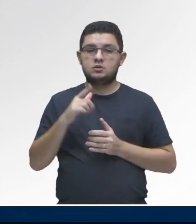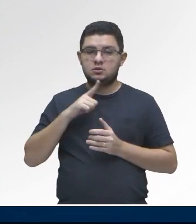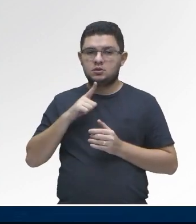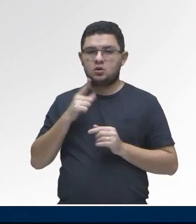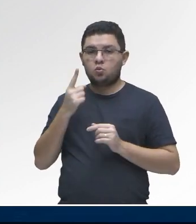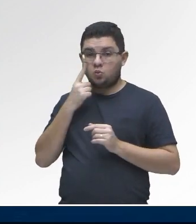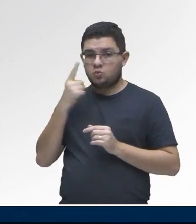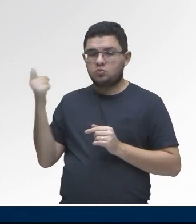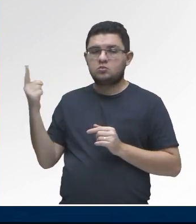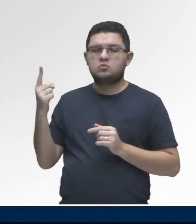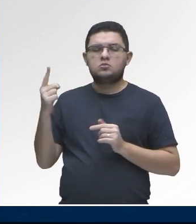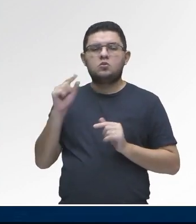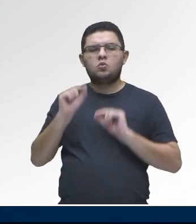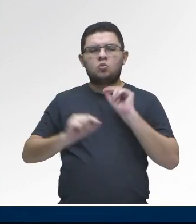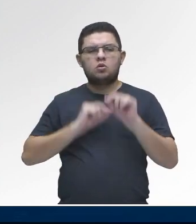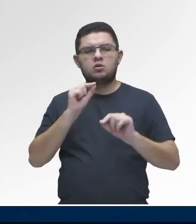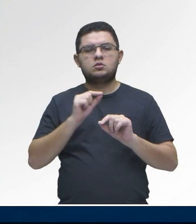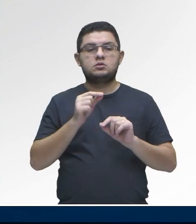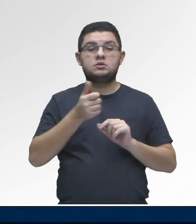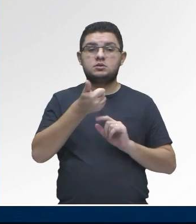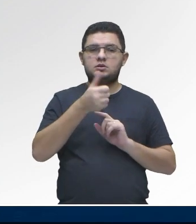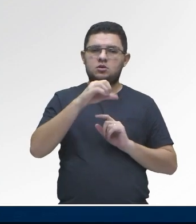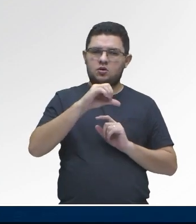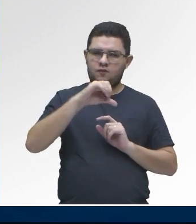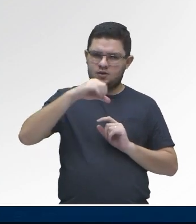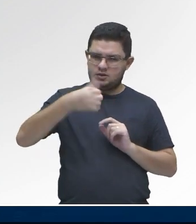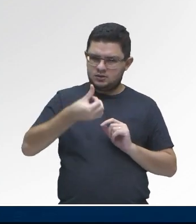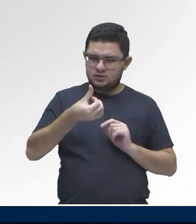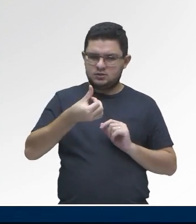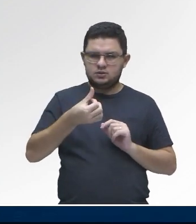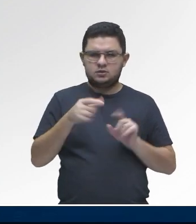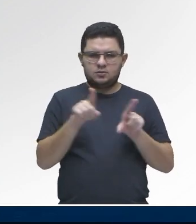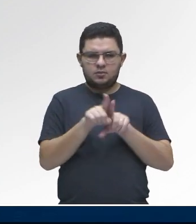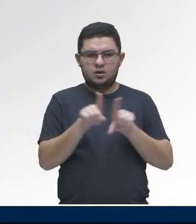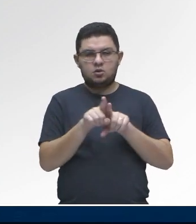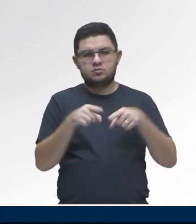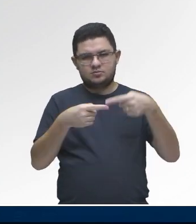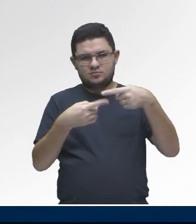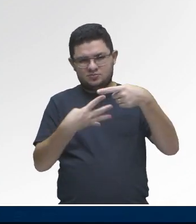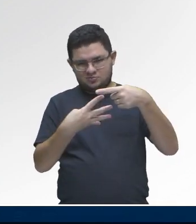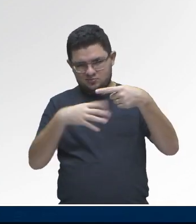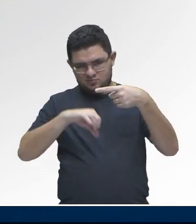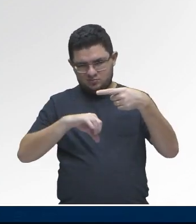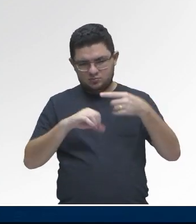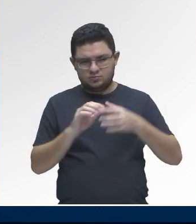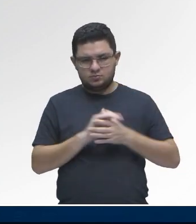196 e 49.